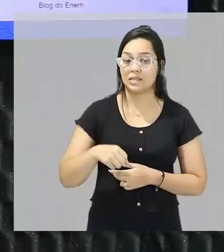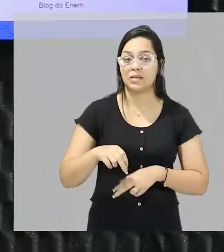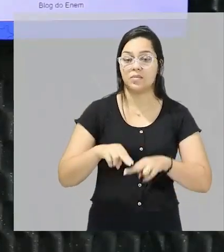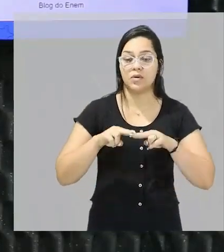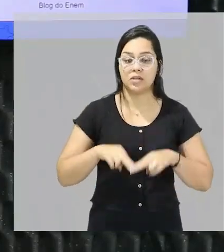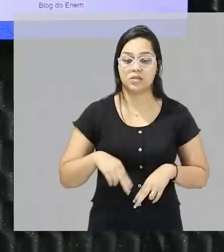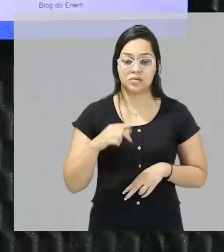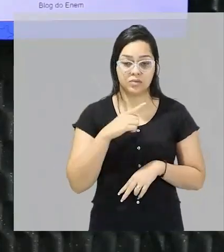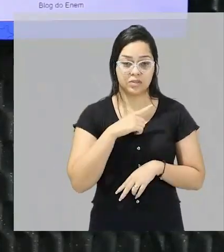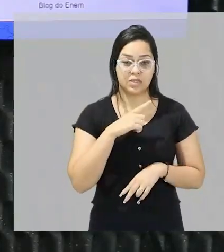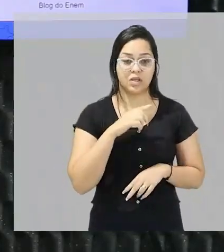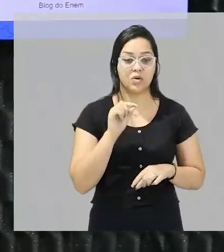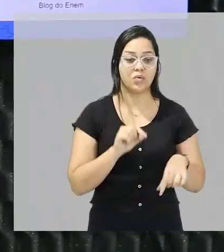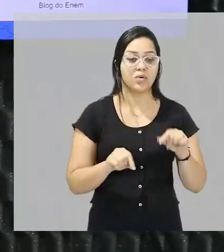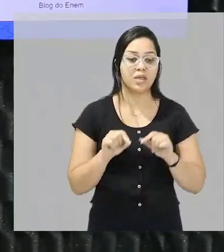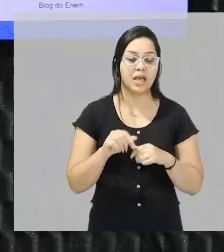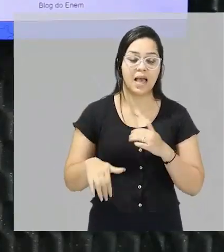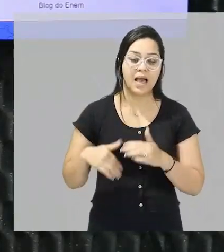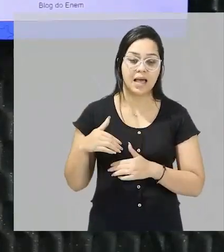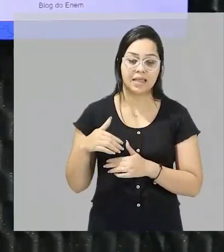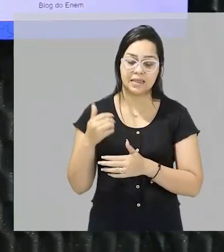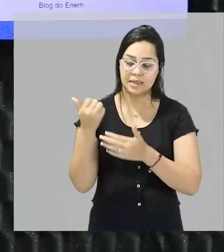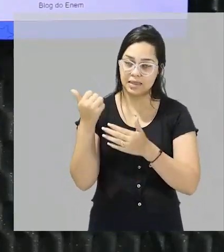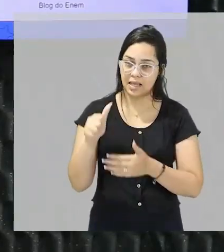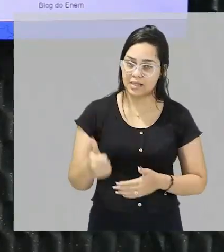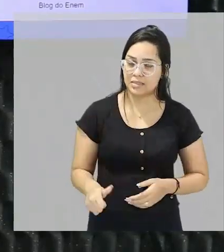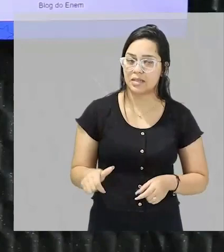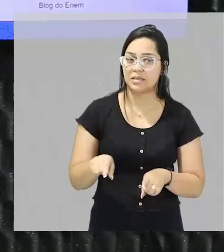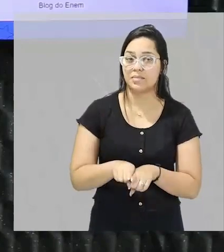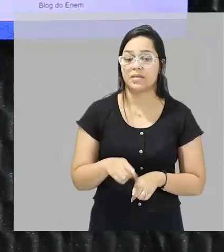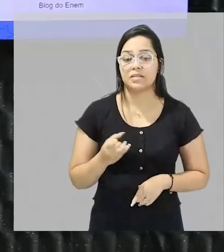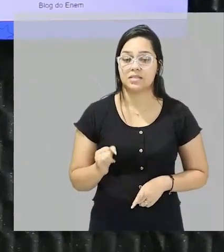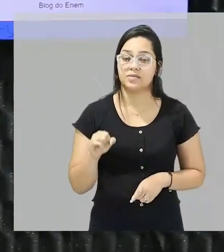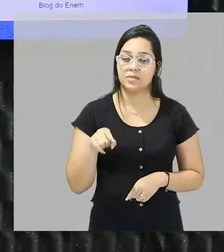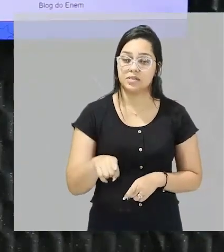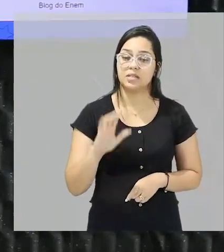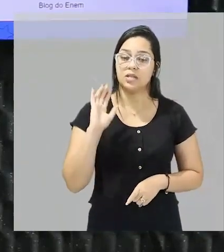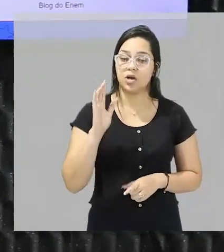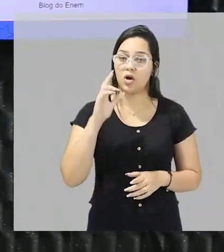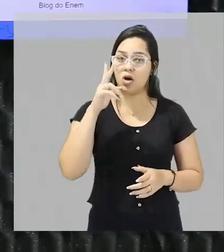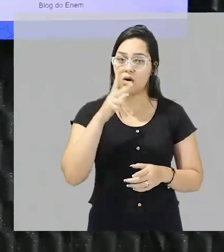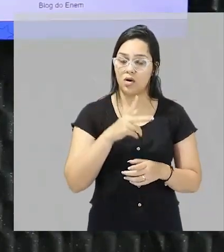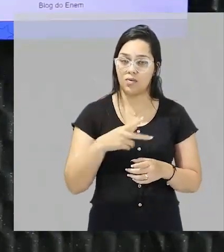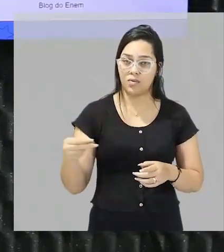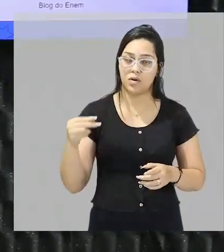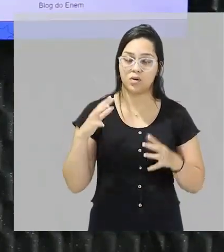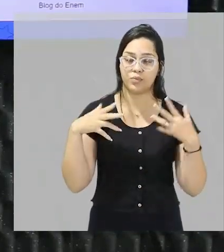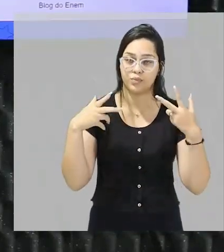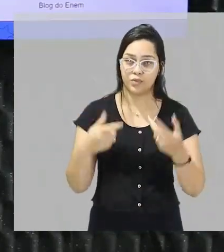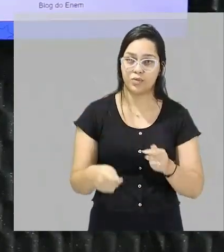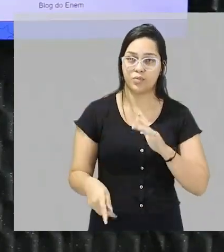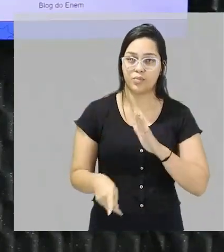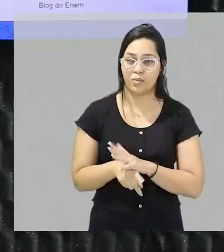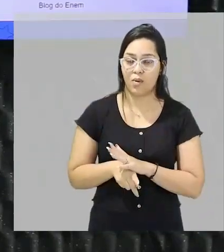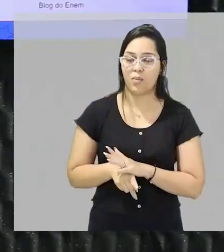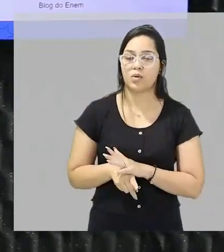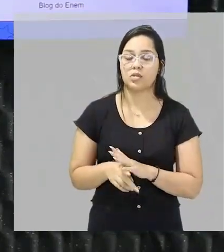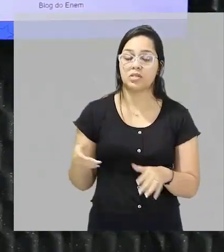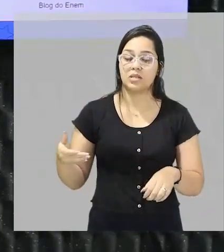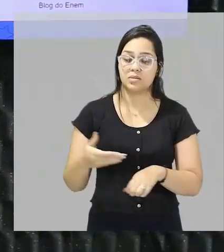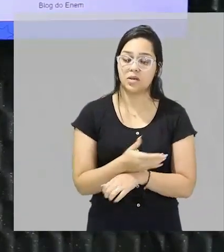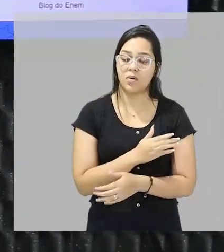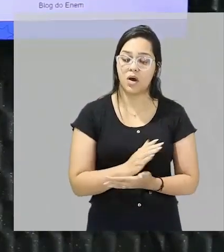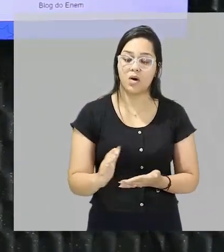tem uma competência que vai analisar justamente isso, se você cumpriu com a proposta de intervenção, seguindo